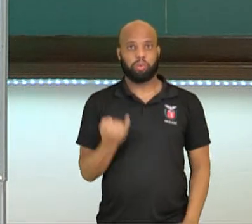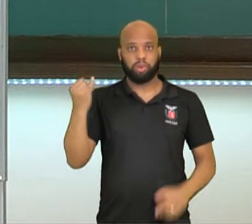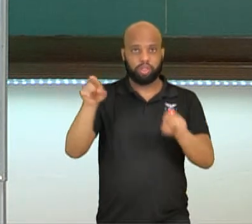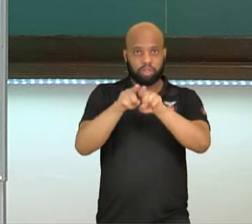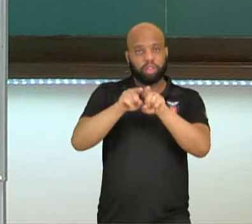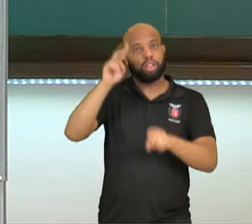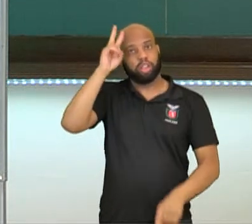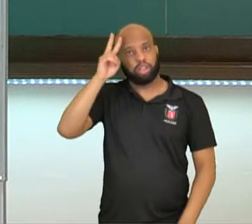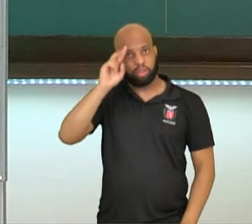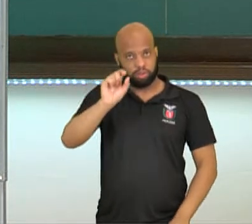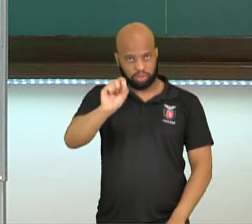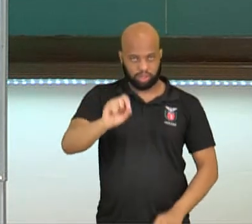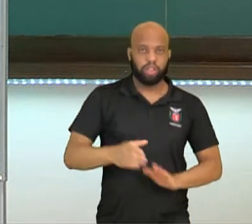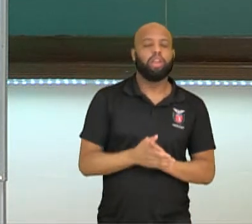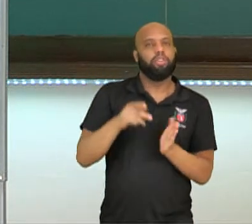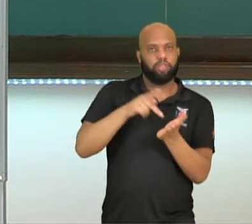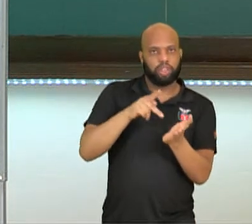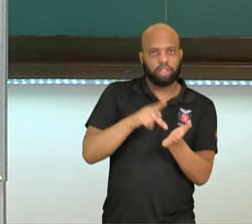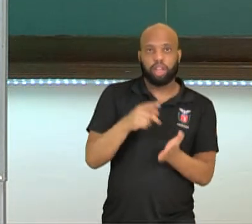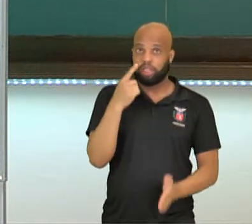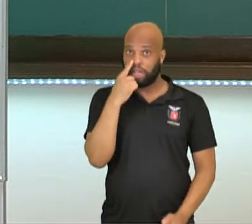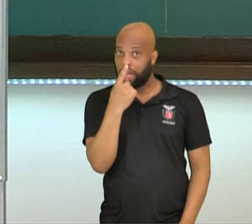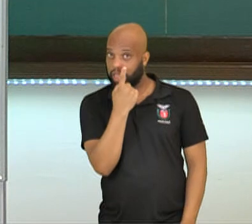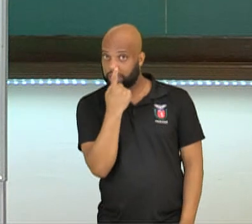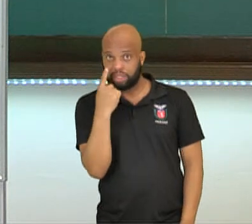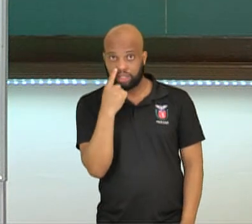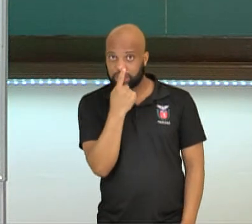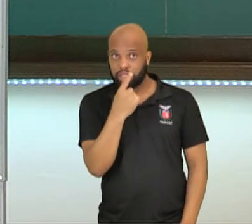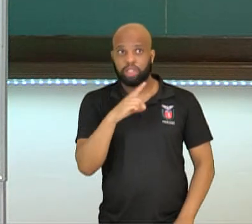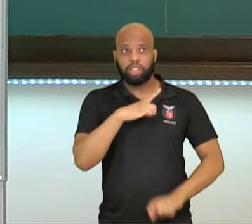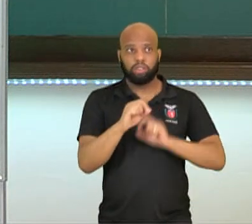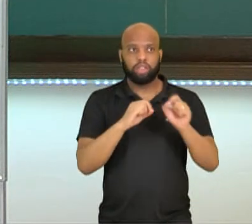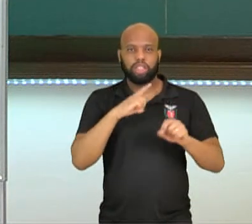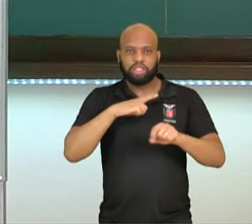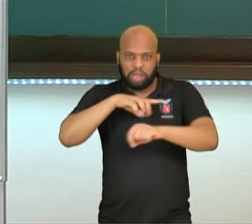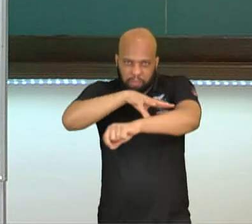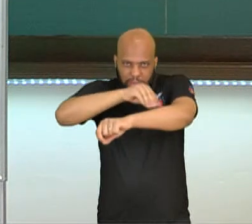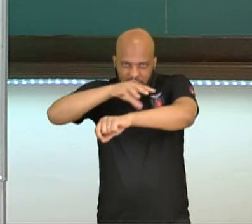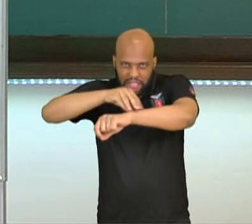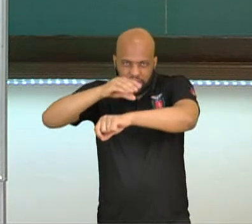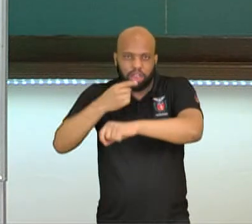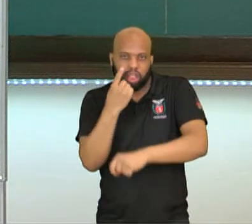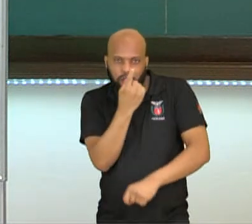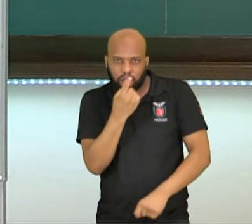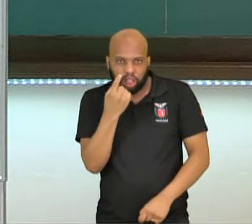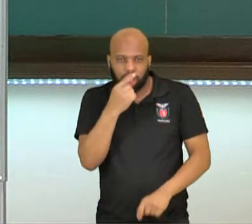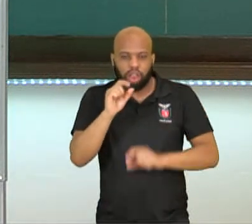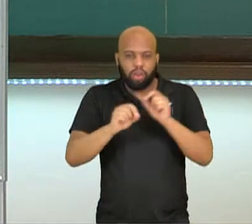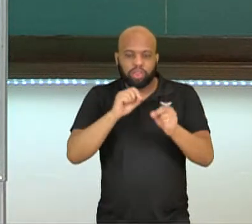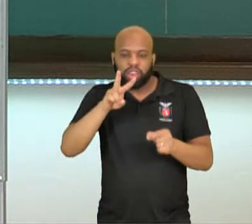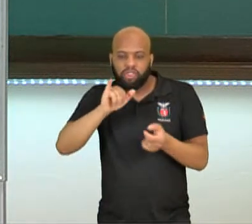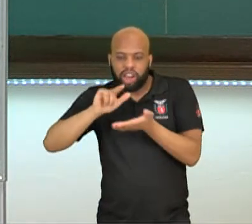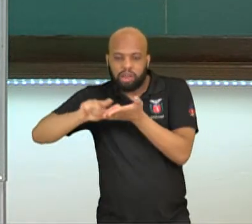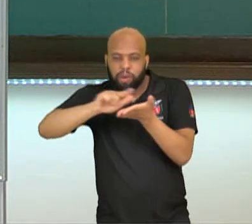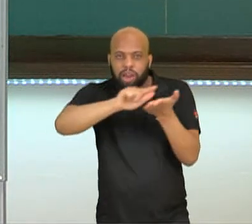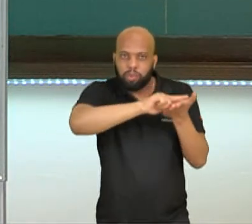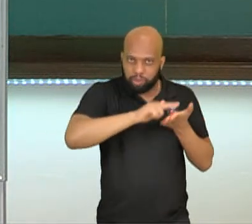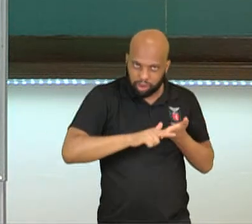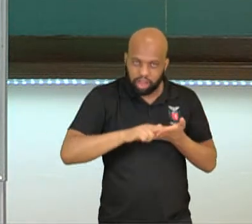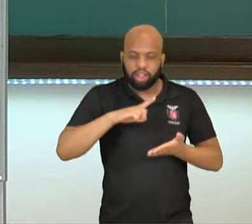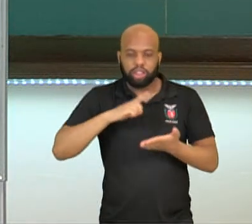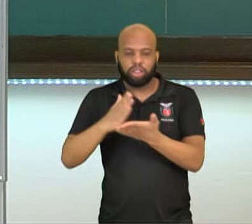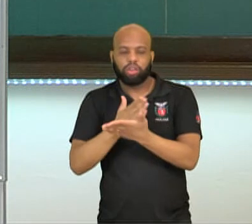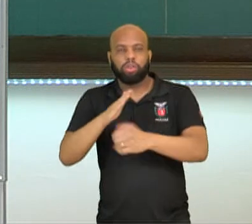nós lembrarmos que, lógico, nas nossas narinas, nós temos aqueles pelinhos que funcionam como filtros e que em alguns momentos,